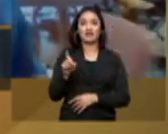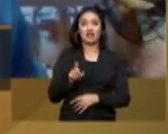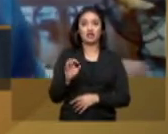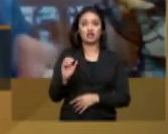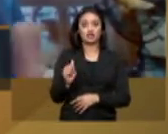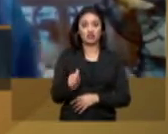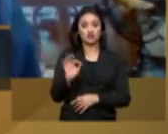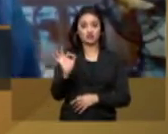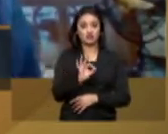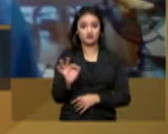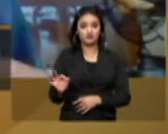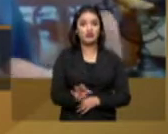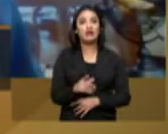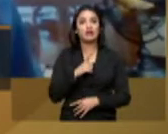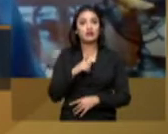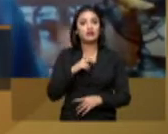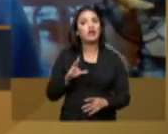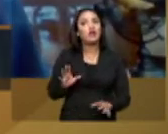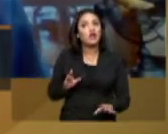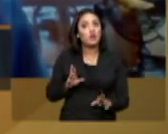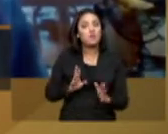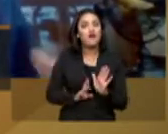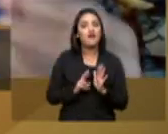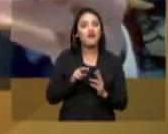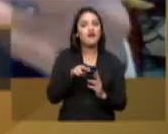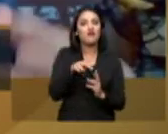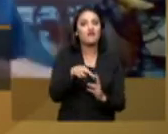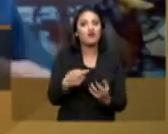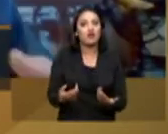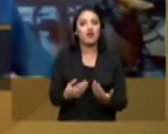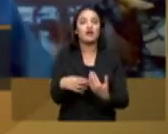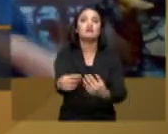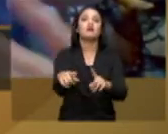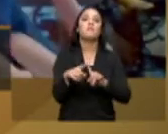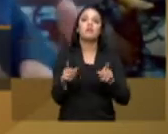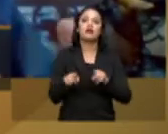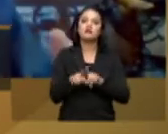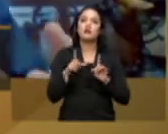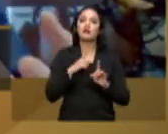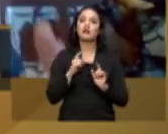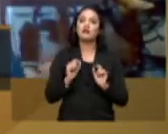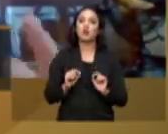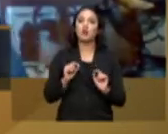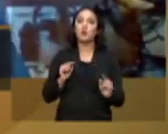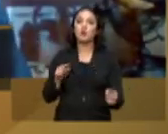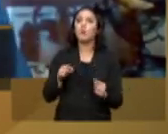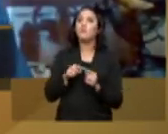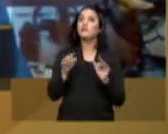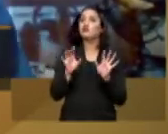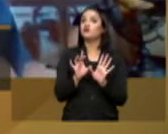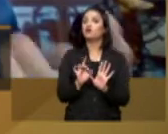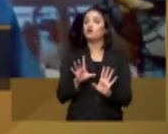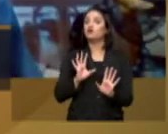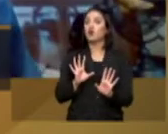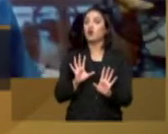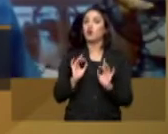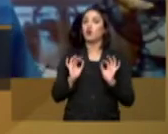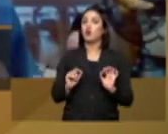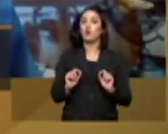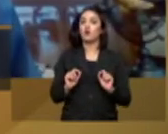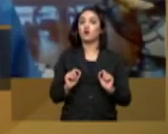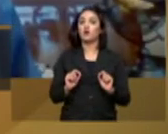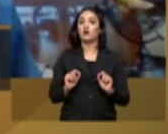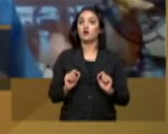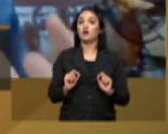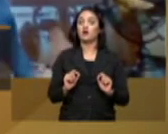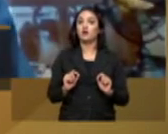uma taxa onde há referibilidade, e mesmo nesses casos, disciplinando como um objetivo simplesmente de, dentro de